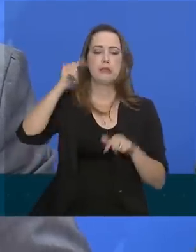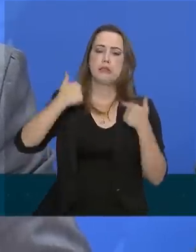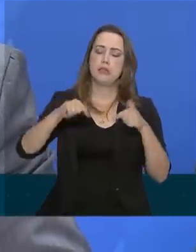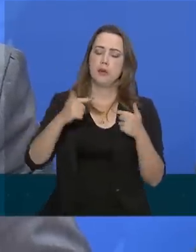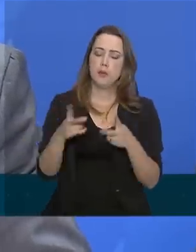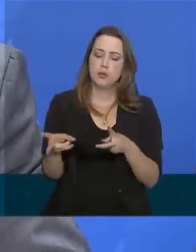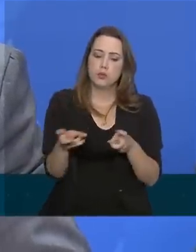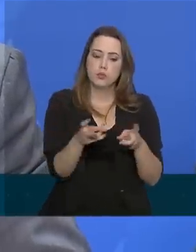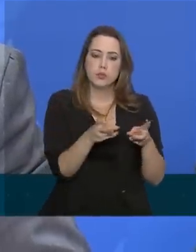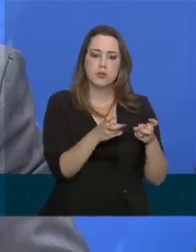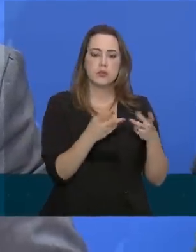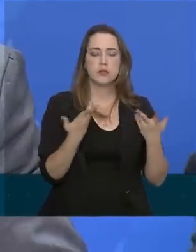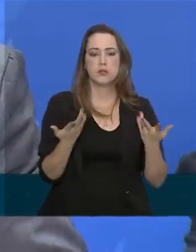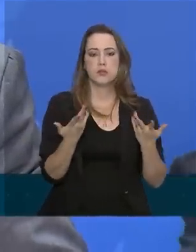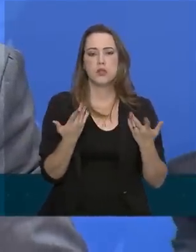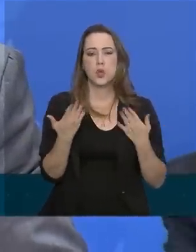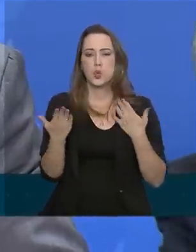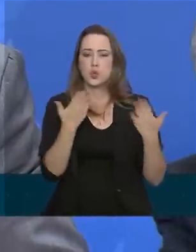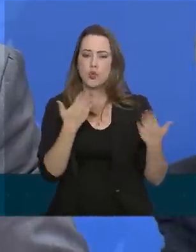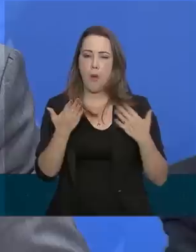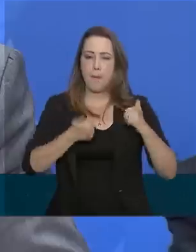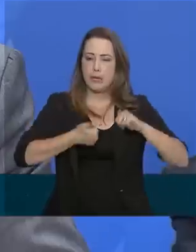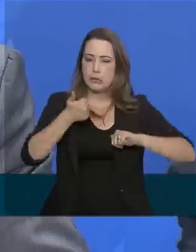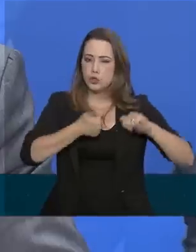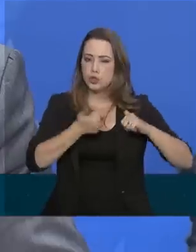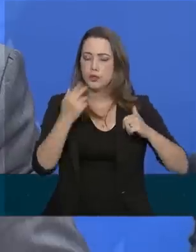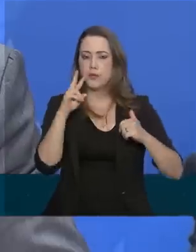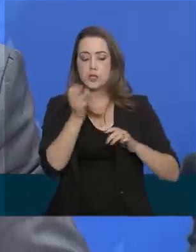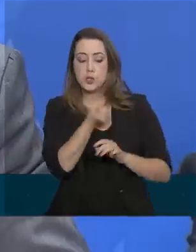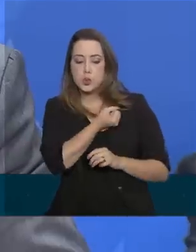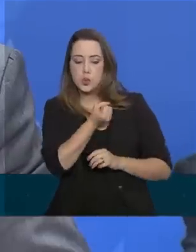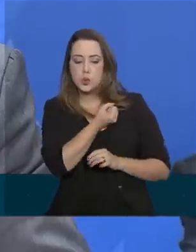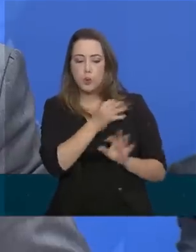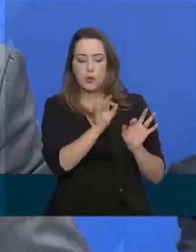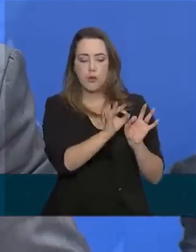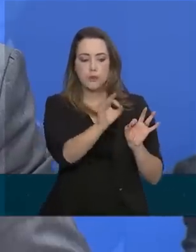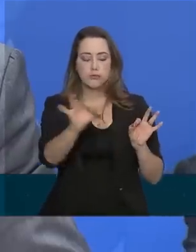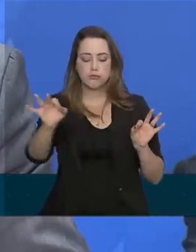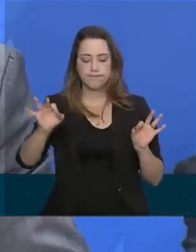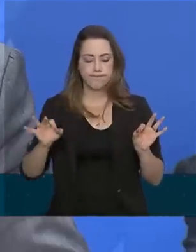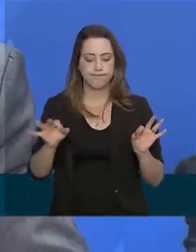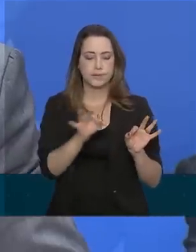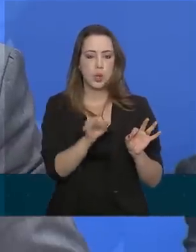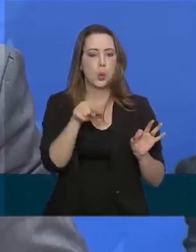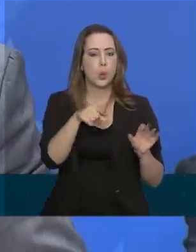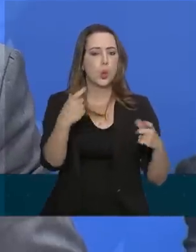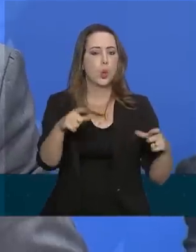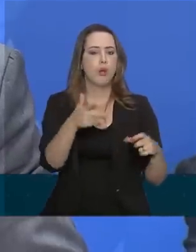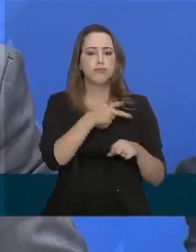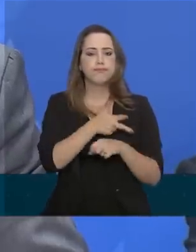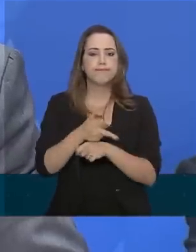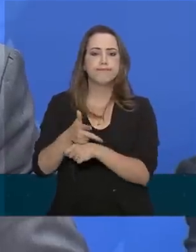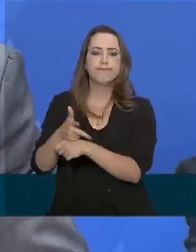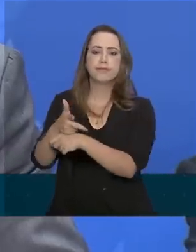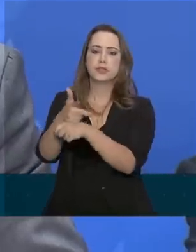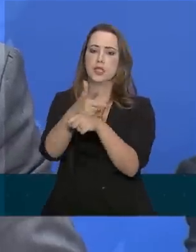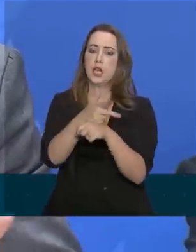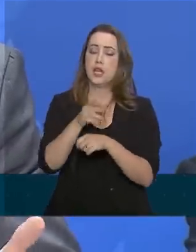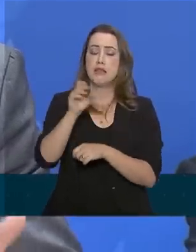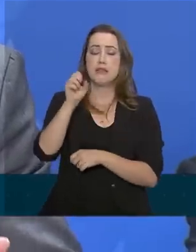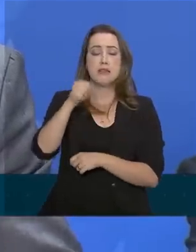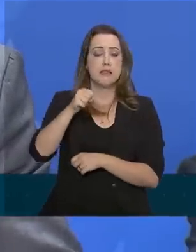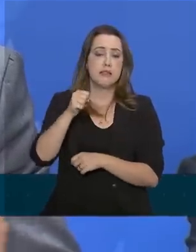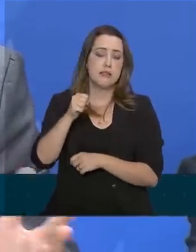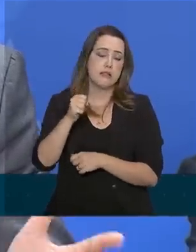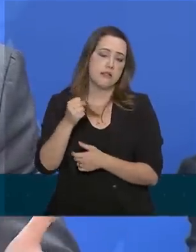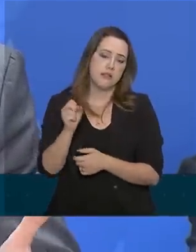verificação de audita mento desses números desses polígonos e portanto é sempre que for necessário nós